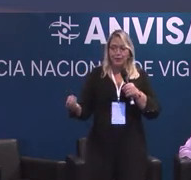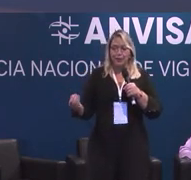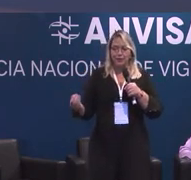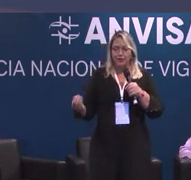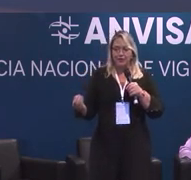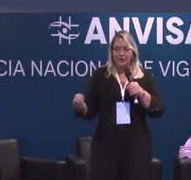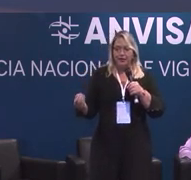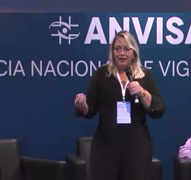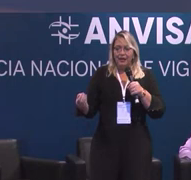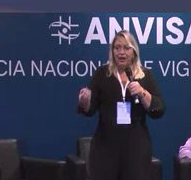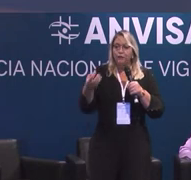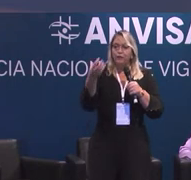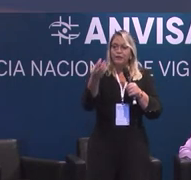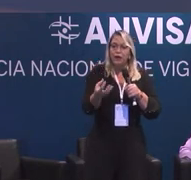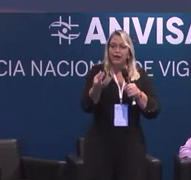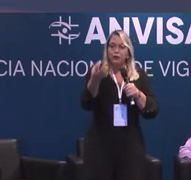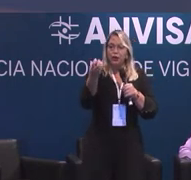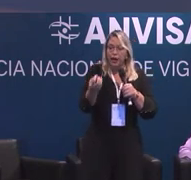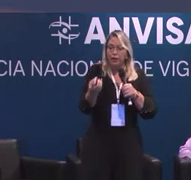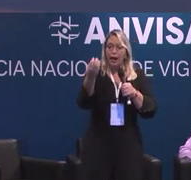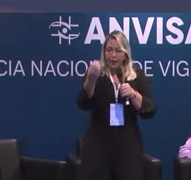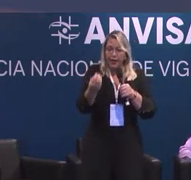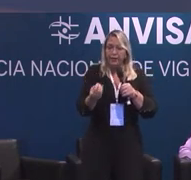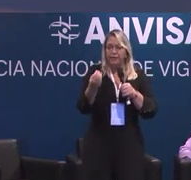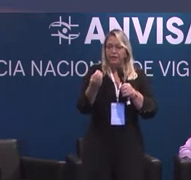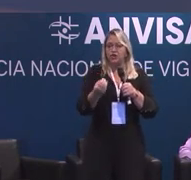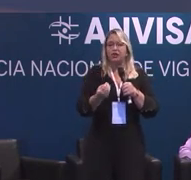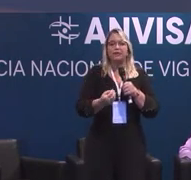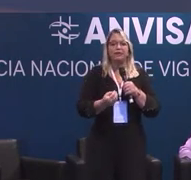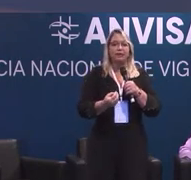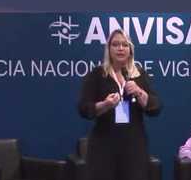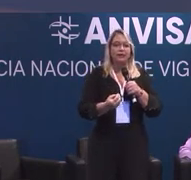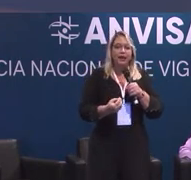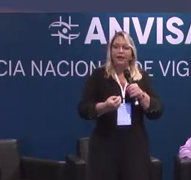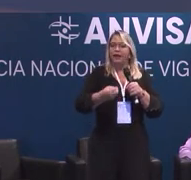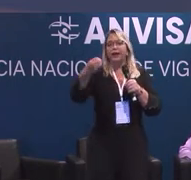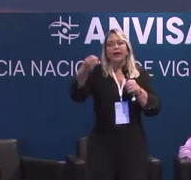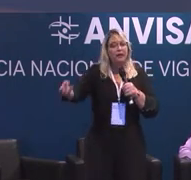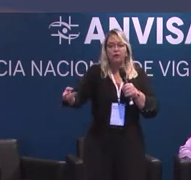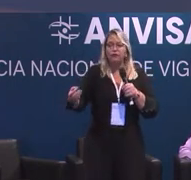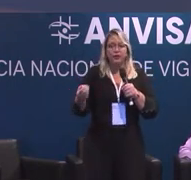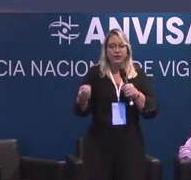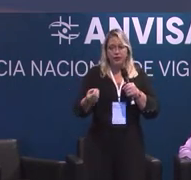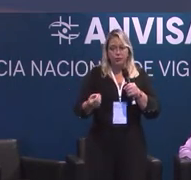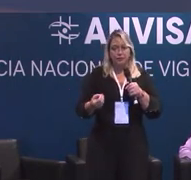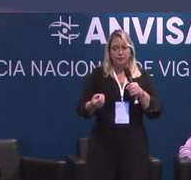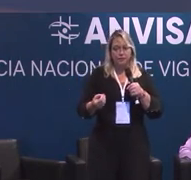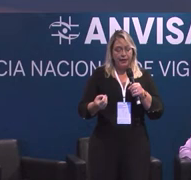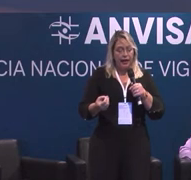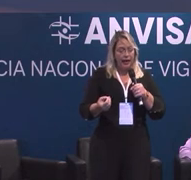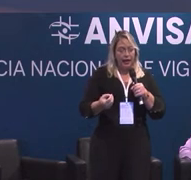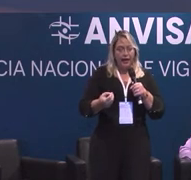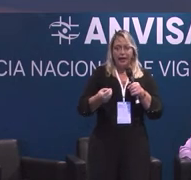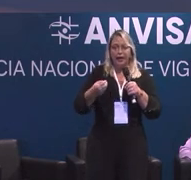coisa. Que a função cartorial apenas da vigilância sanitária, ela não faz saúde, né?